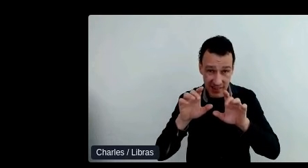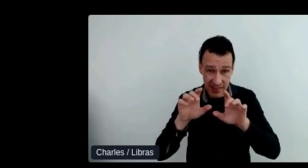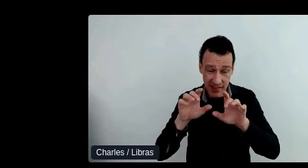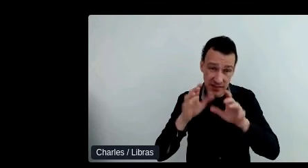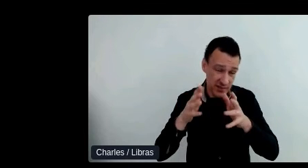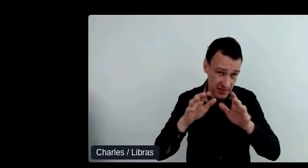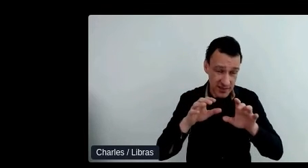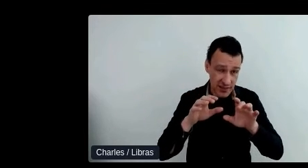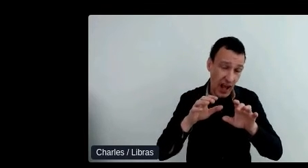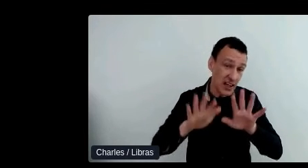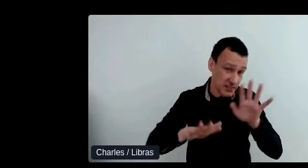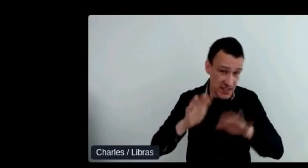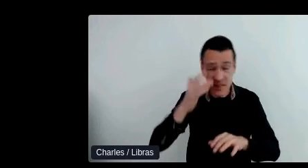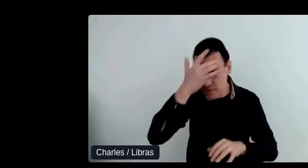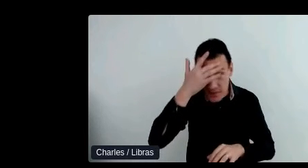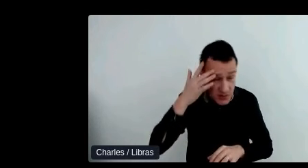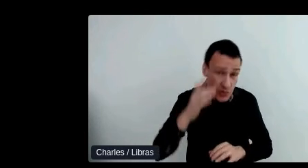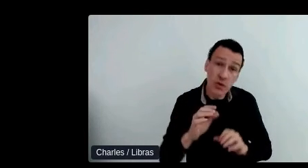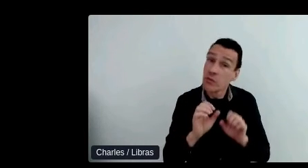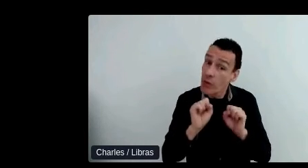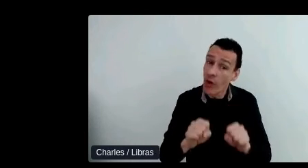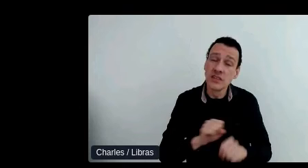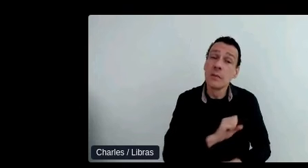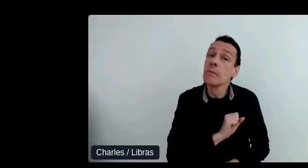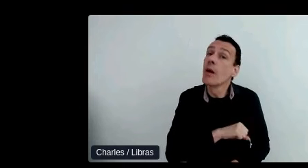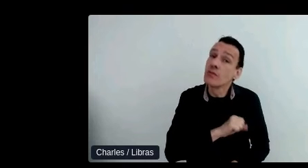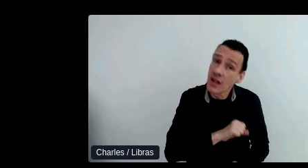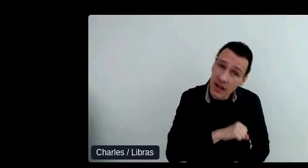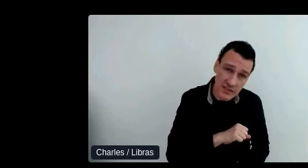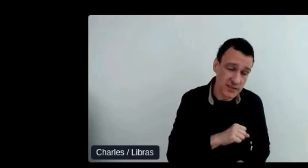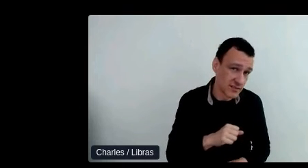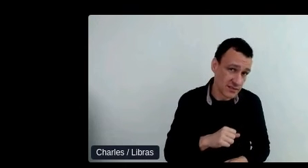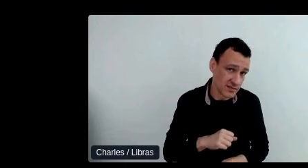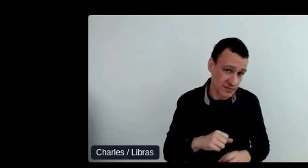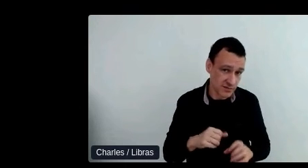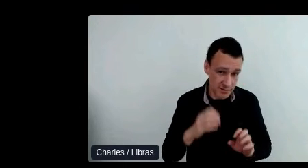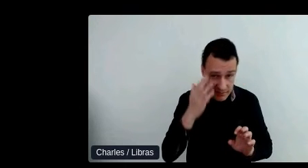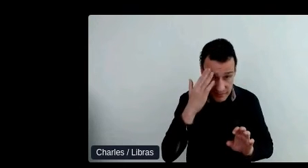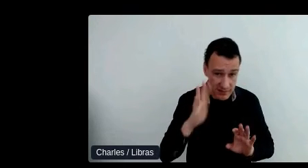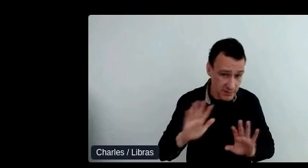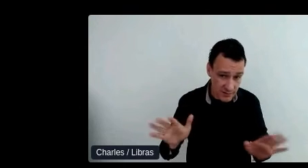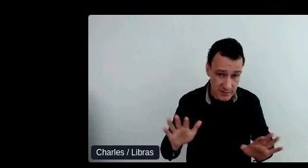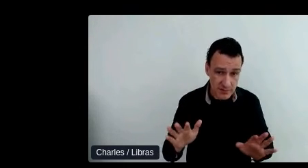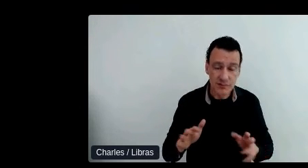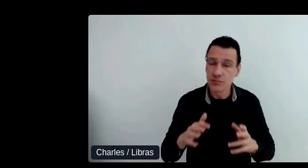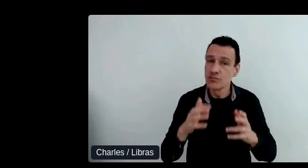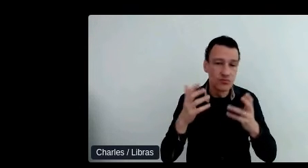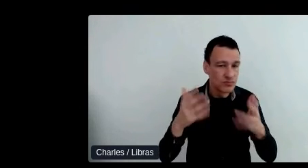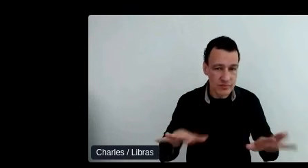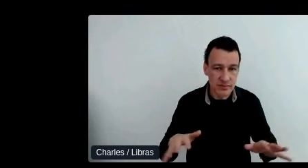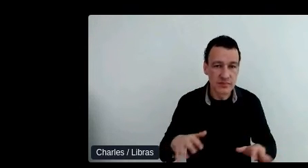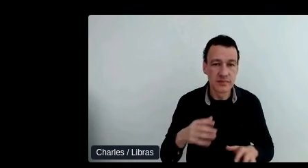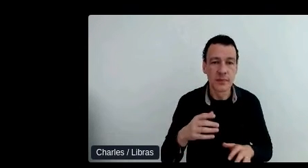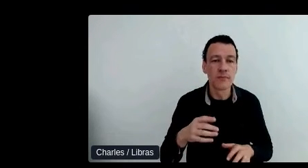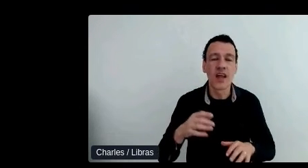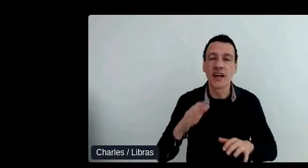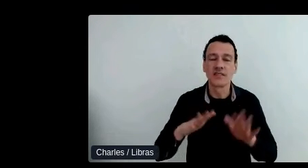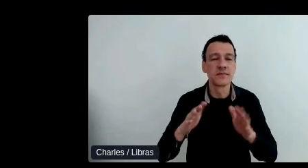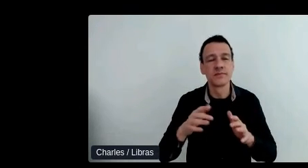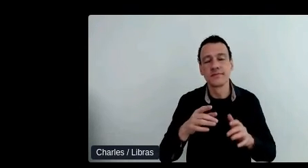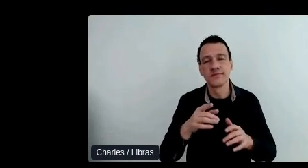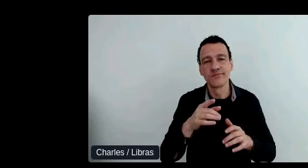a pessoa não quis se dar o trabalho. Defeituosos, existentes, levados ao mesmo viés do mundo. Ou seja, o algoritmo ele vai